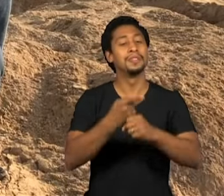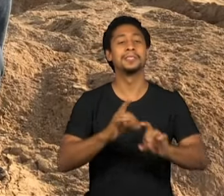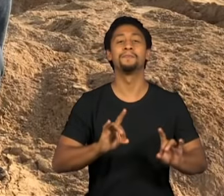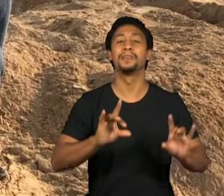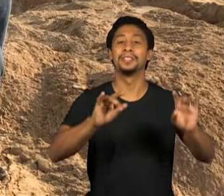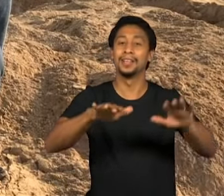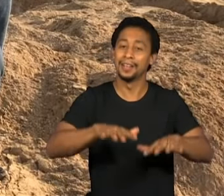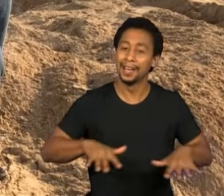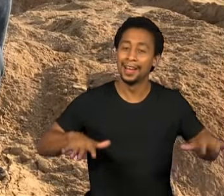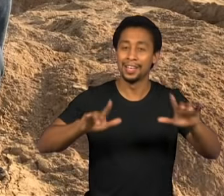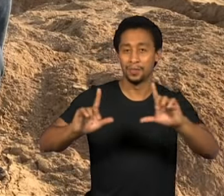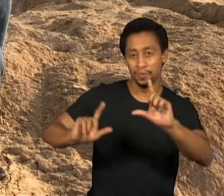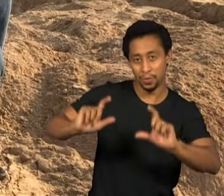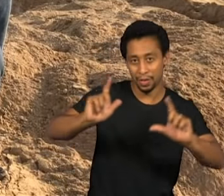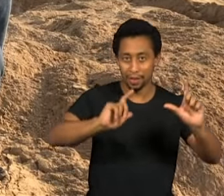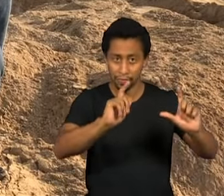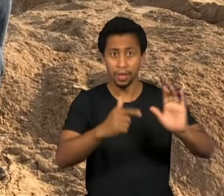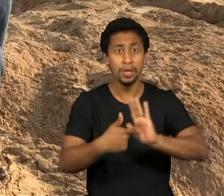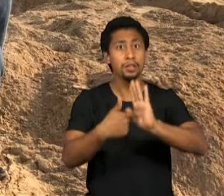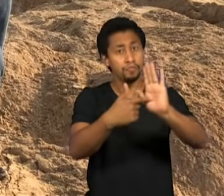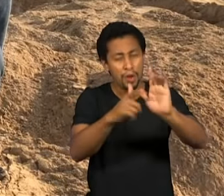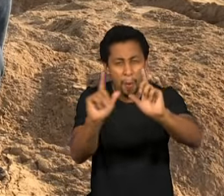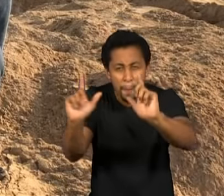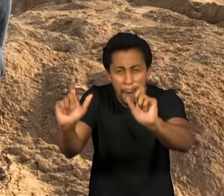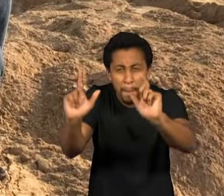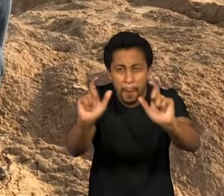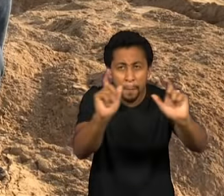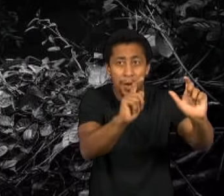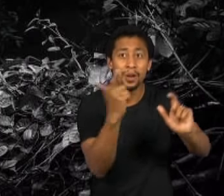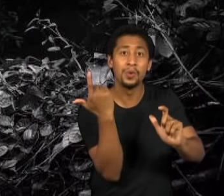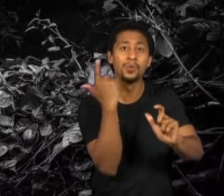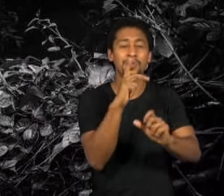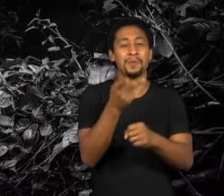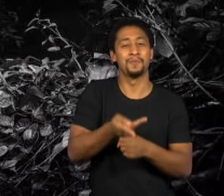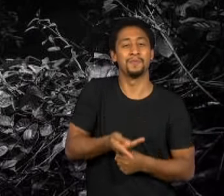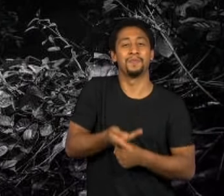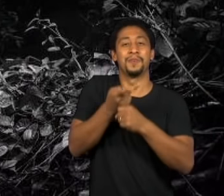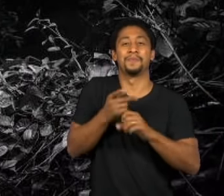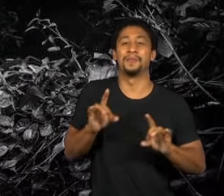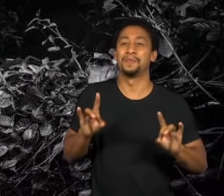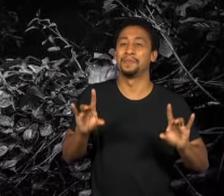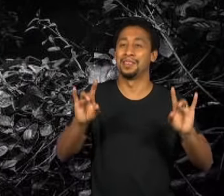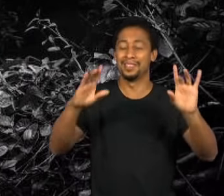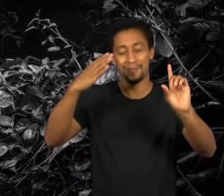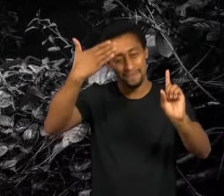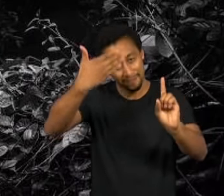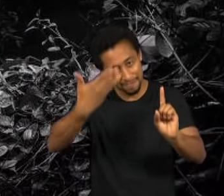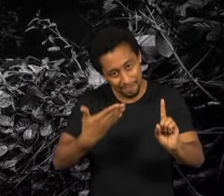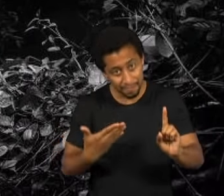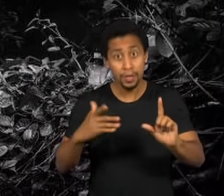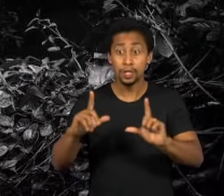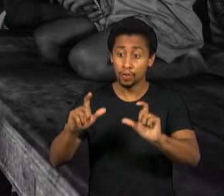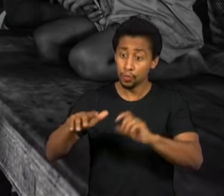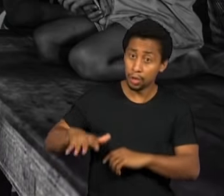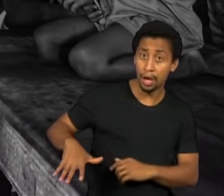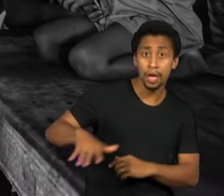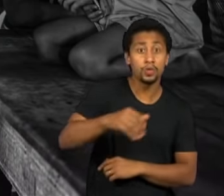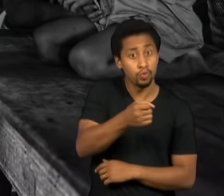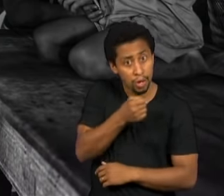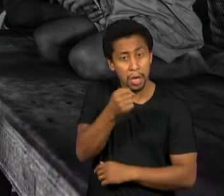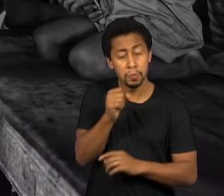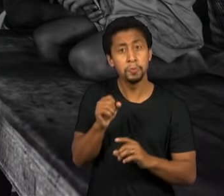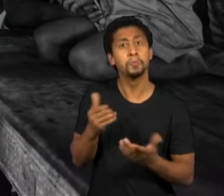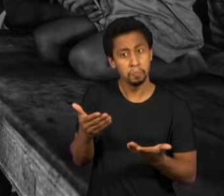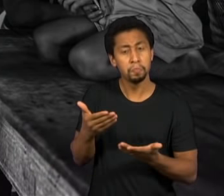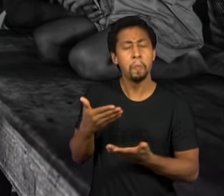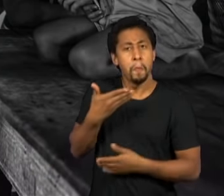na categoria Longa Duração do World Press Photo, o mais prestigiado prêmio de fotojornalismo do mundo.